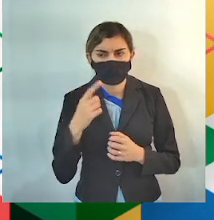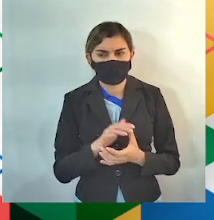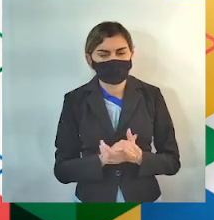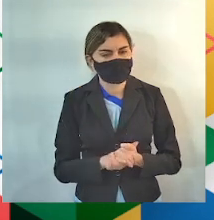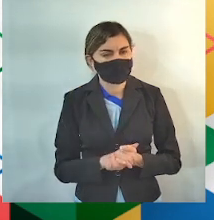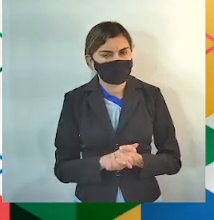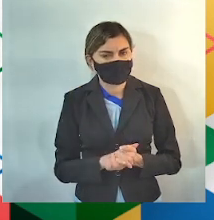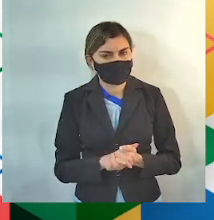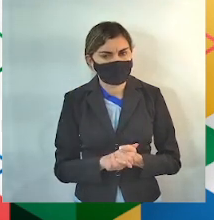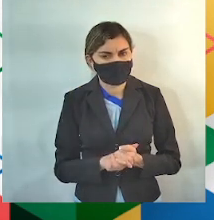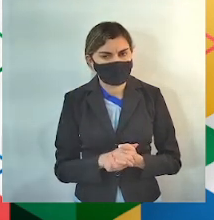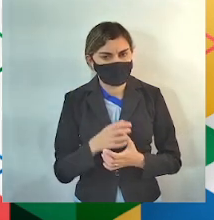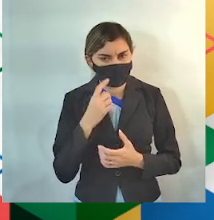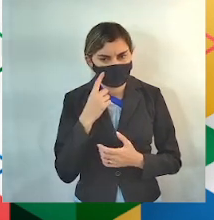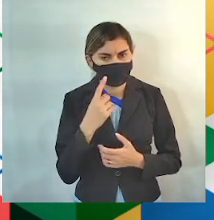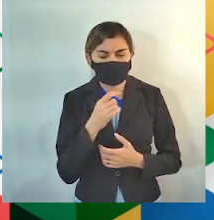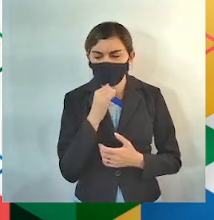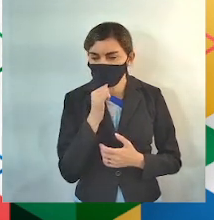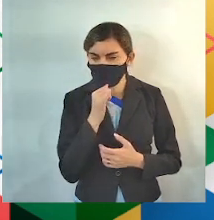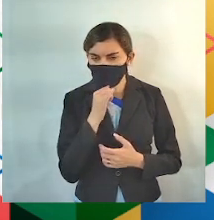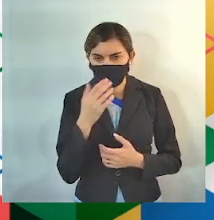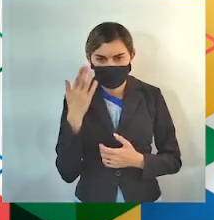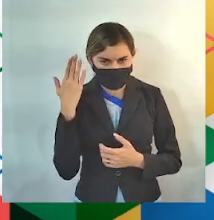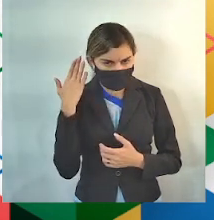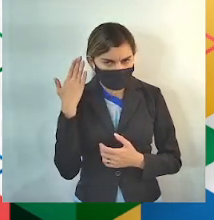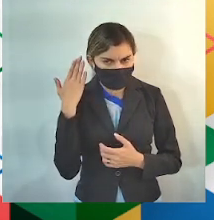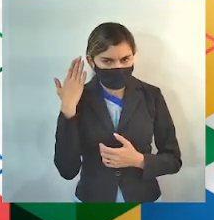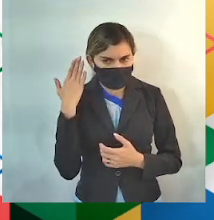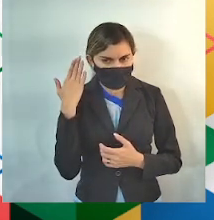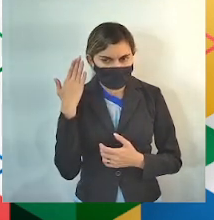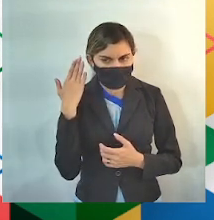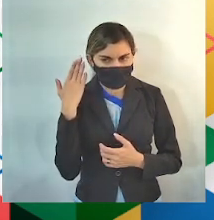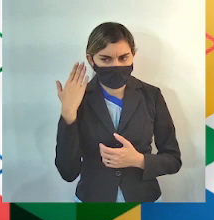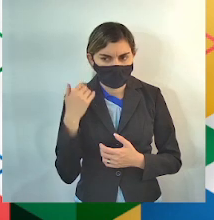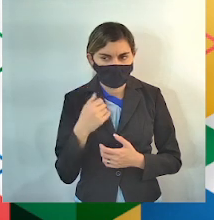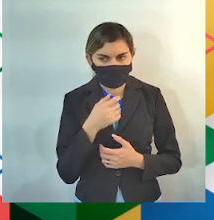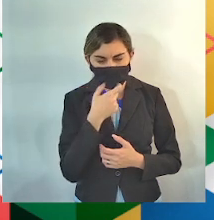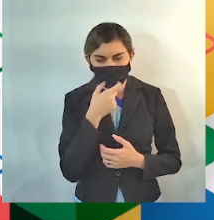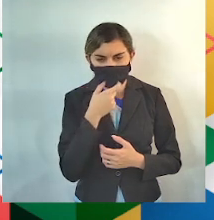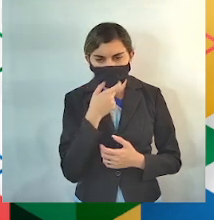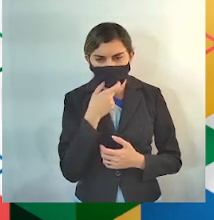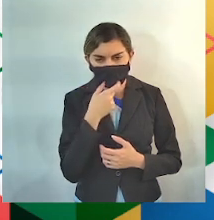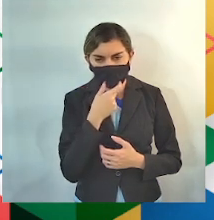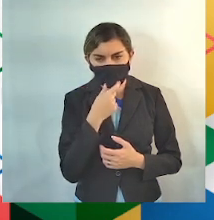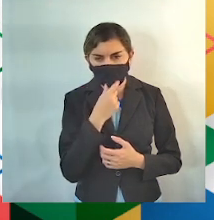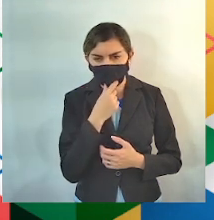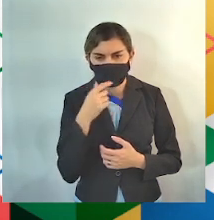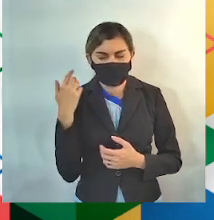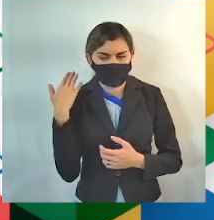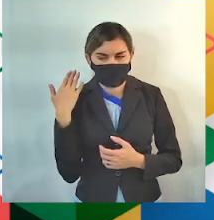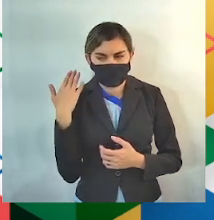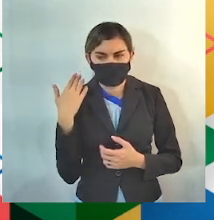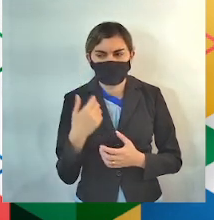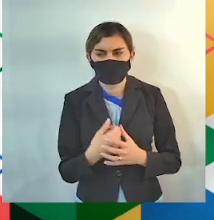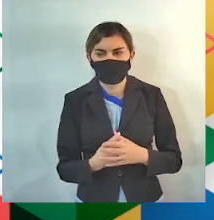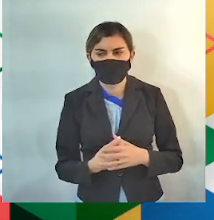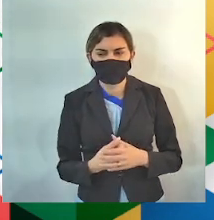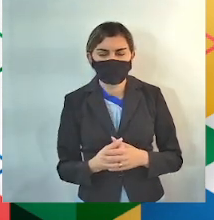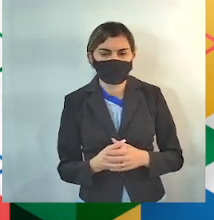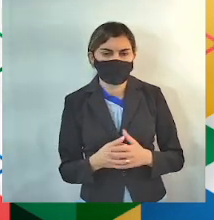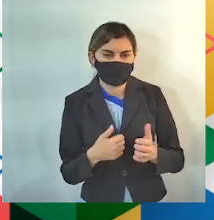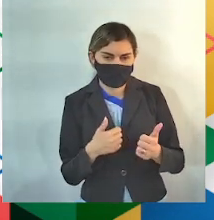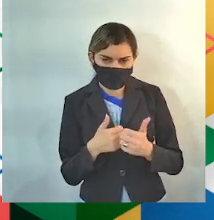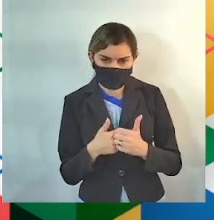plural those. Por exemplo, this book, né, here, está